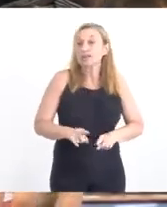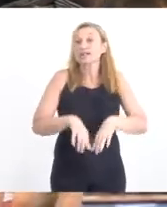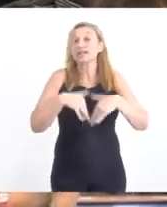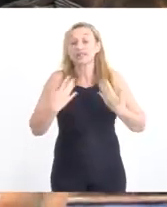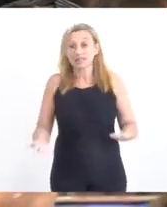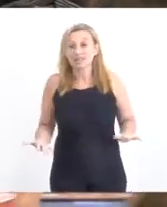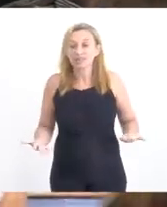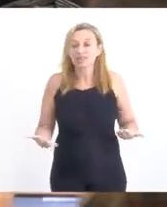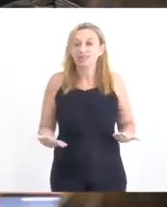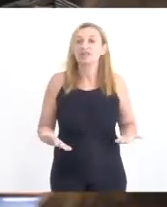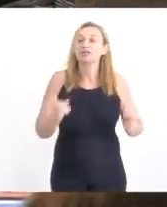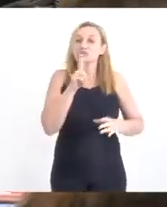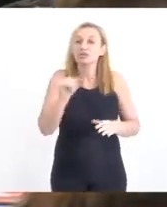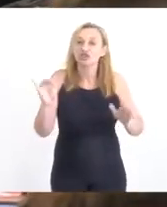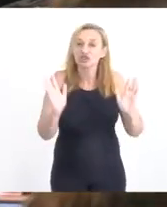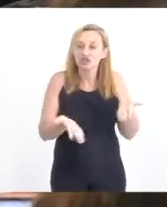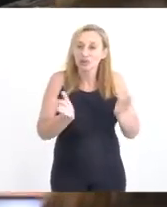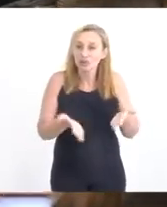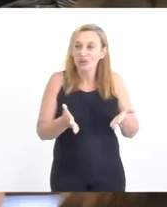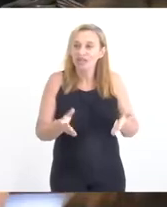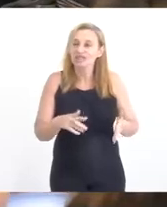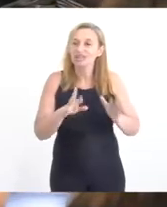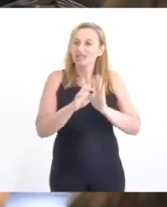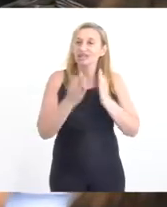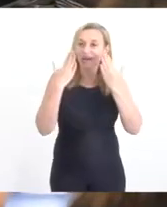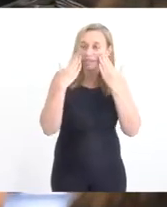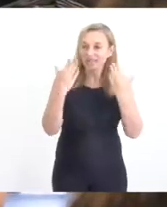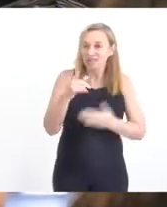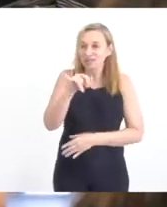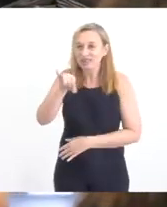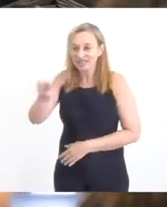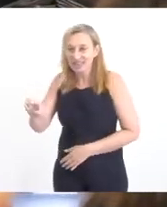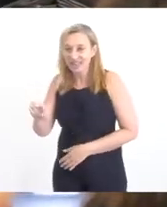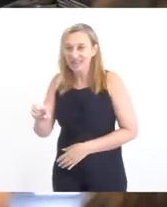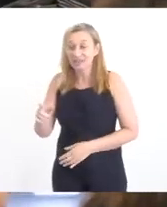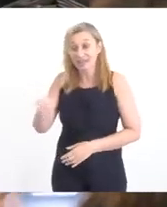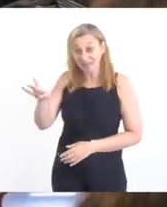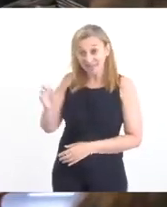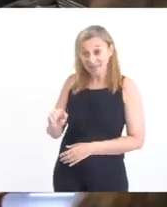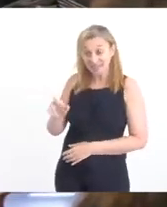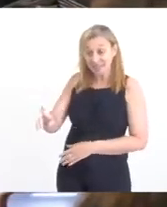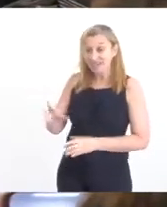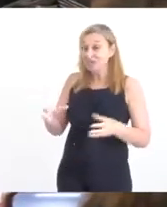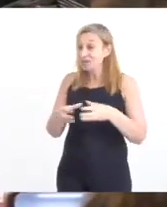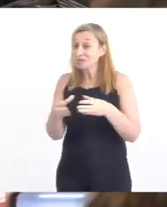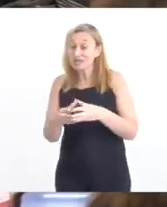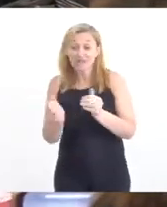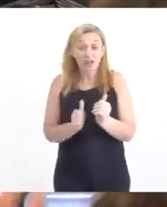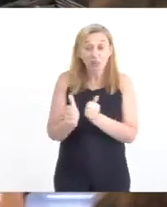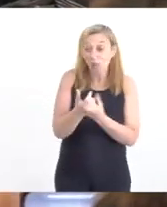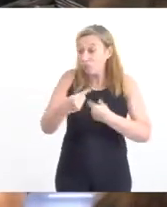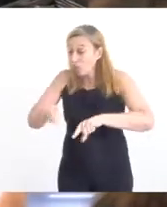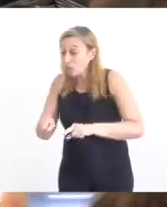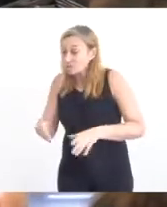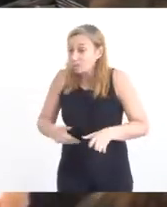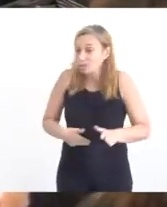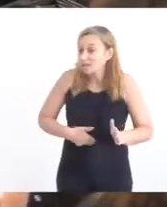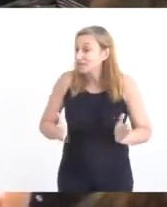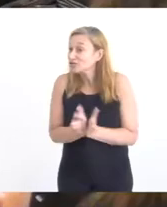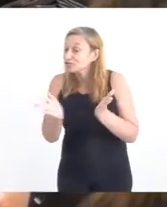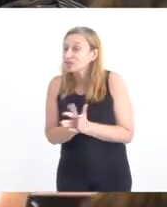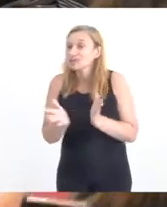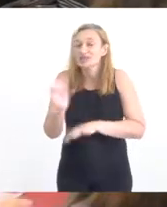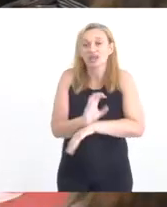então o dia de hoje que a gente apresenta o dossiê para eliminar da comissão de enfrentamento da miséria extrema